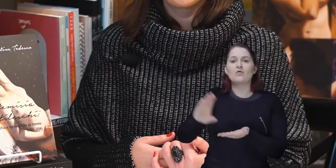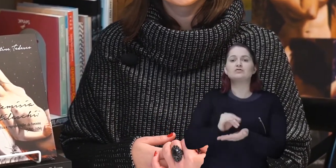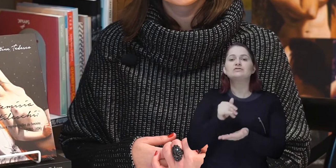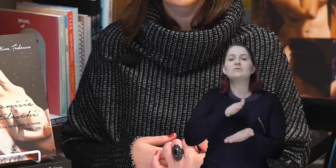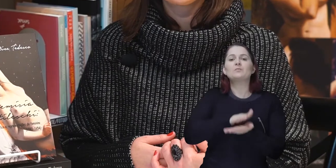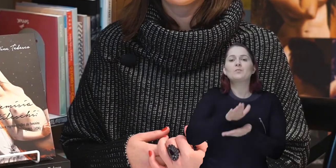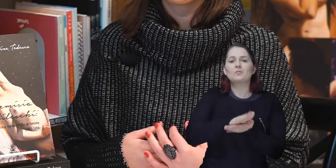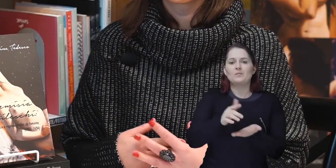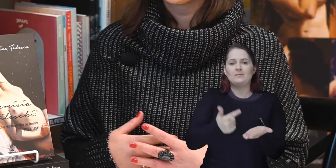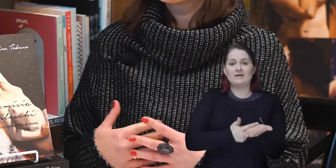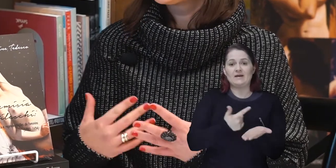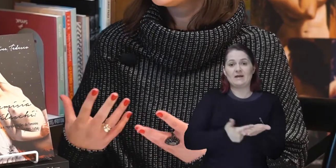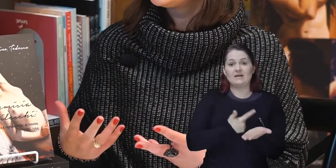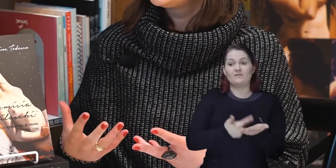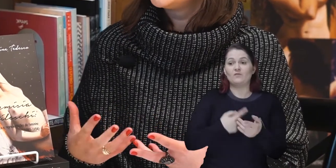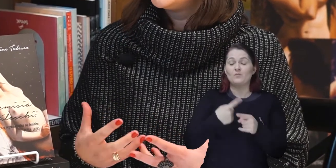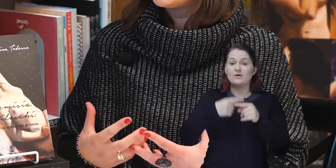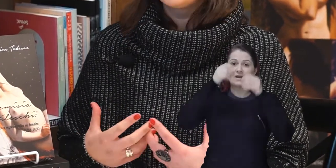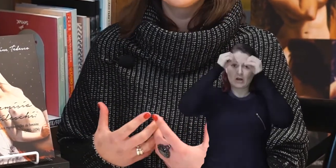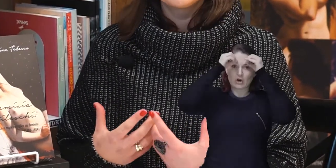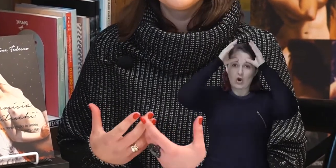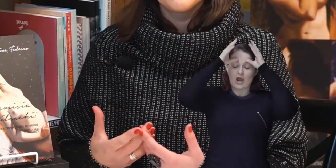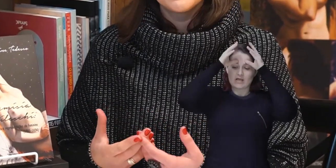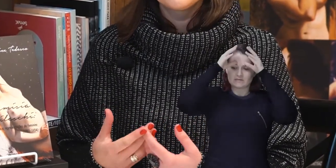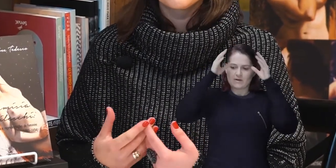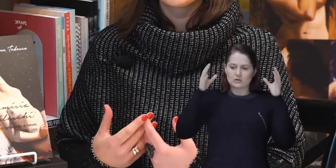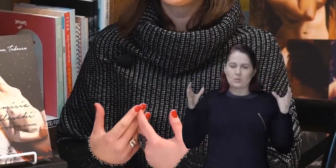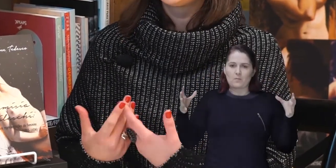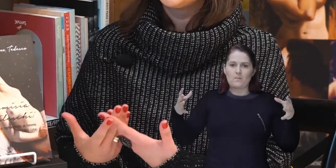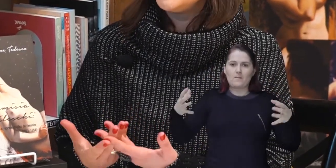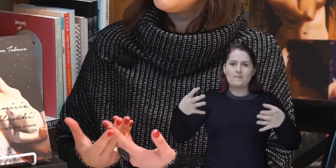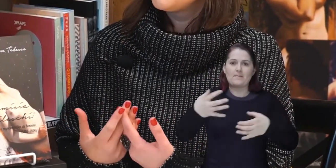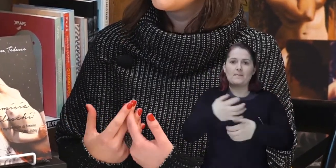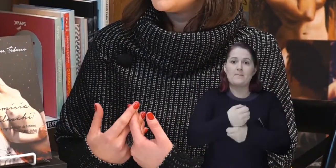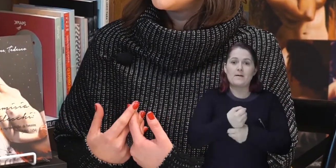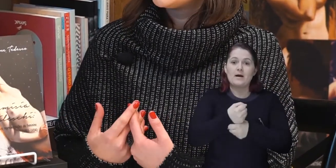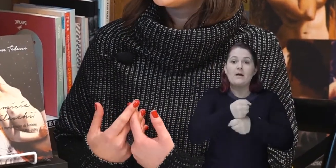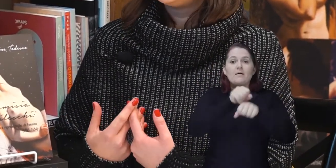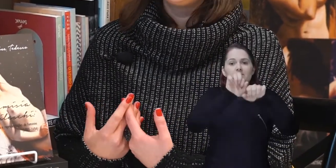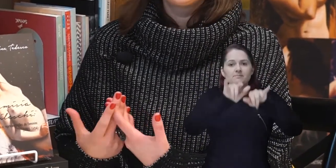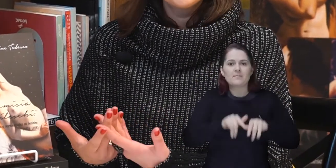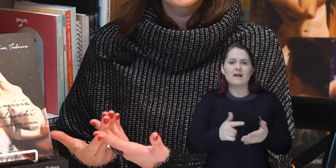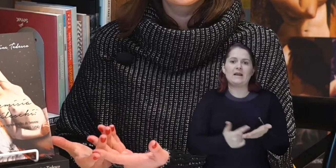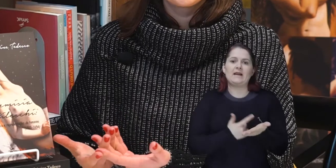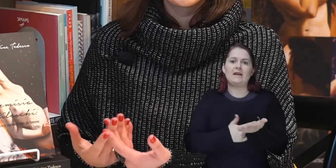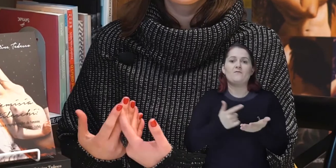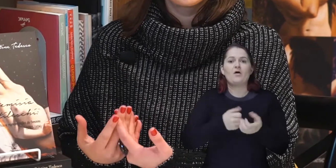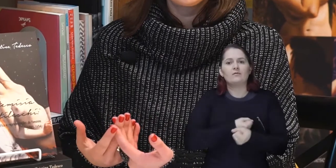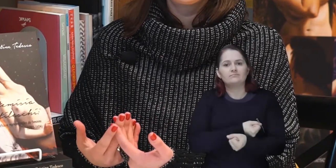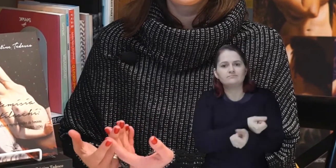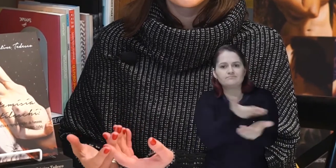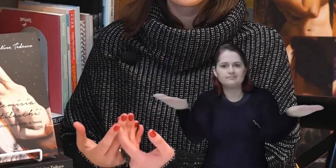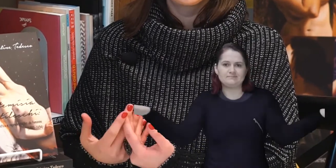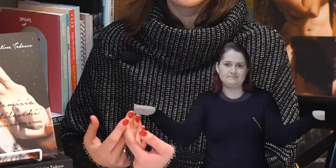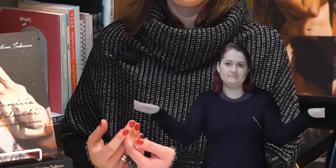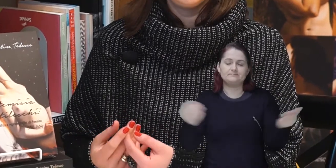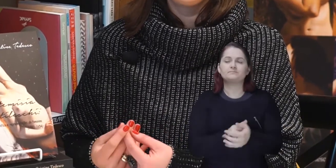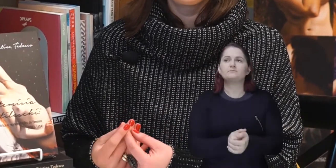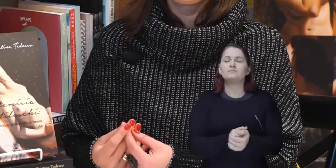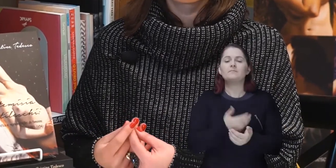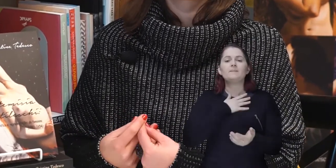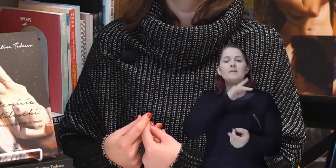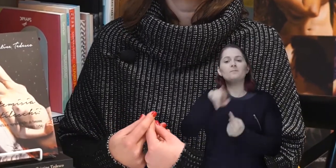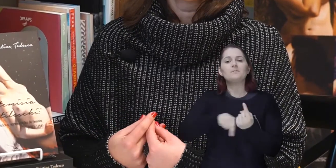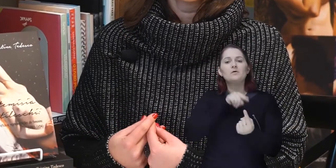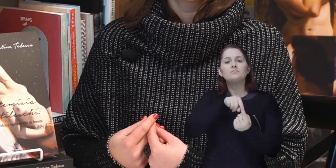essa publicação, que está tornando o conhecimento agora disponível, difuso por meio do bem cultural, que é o